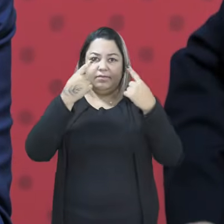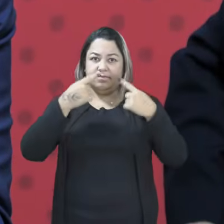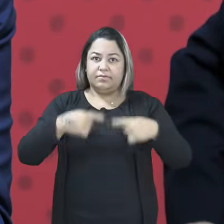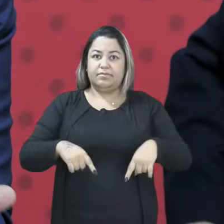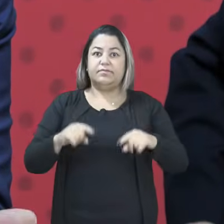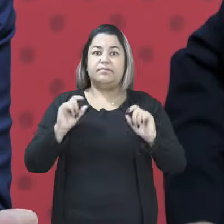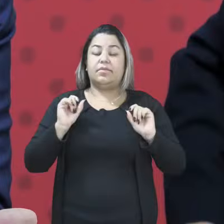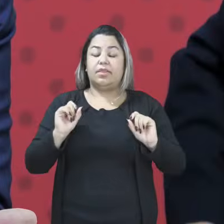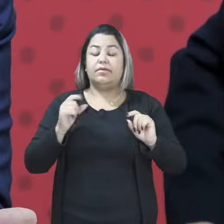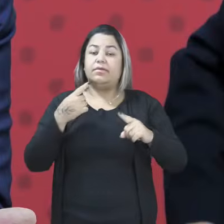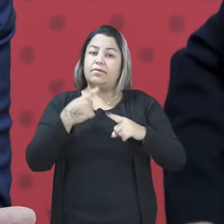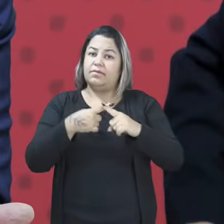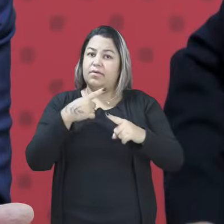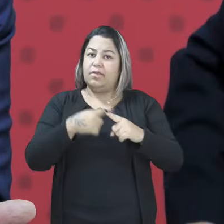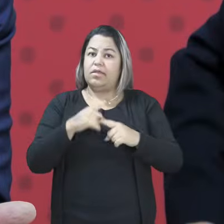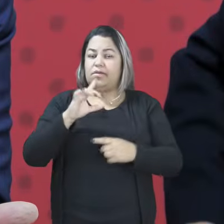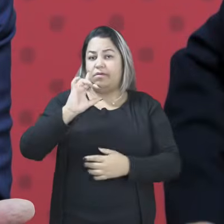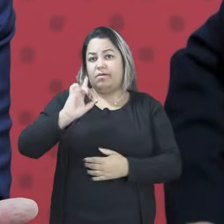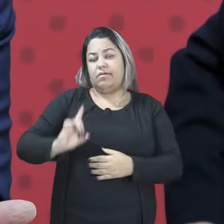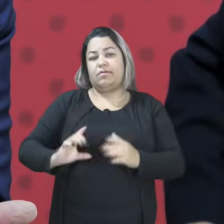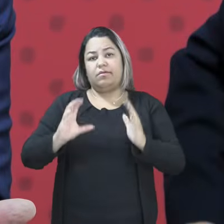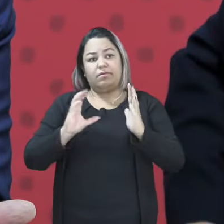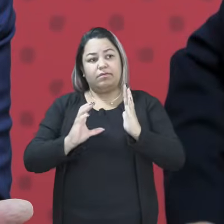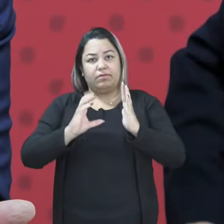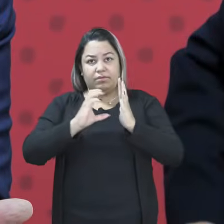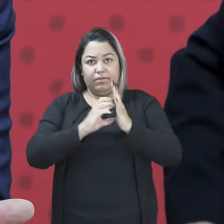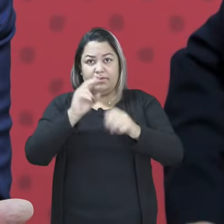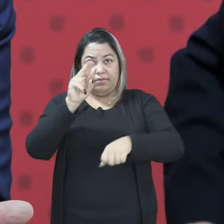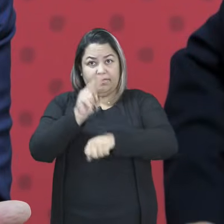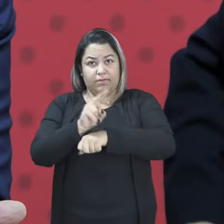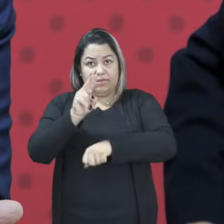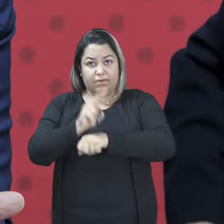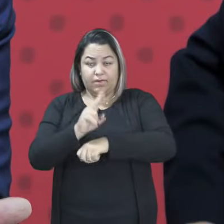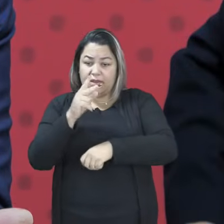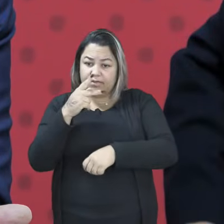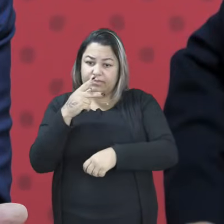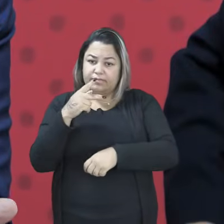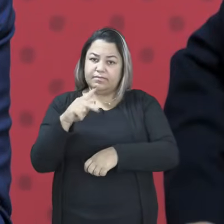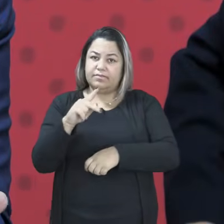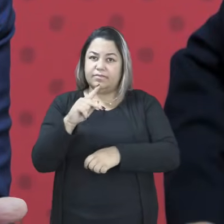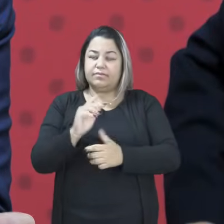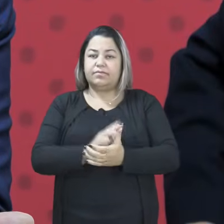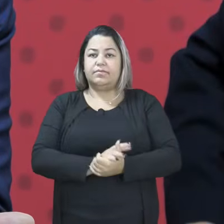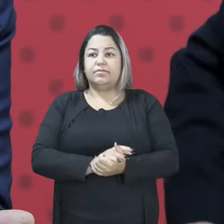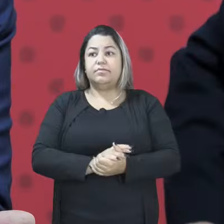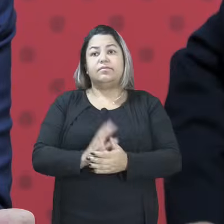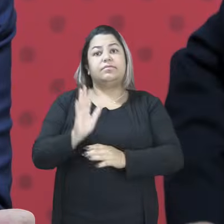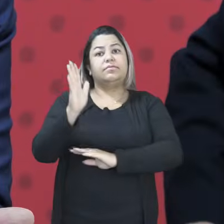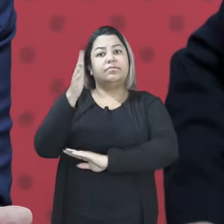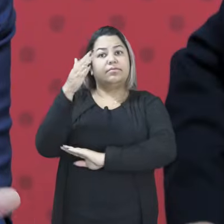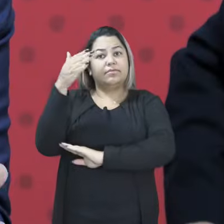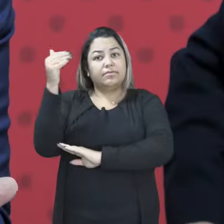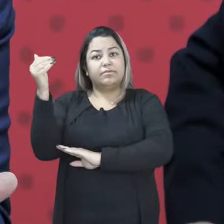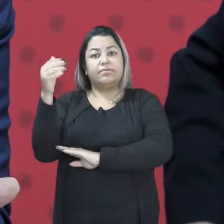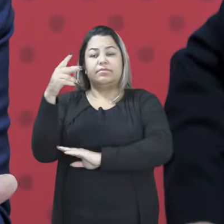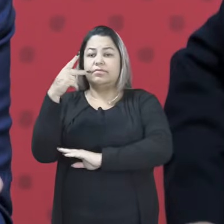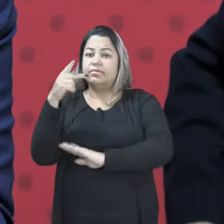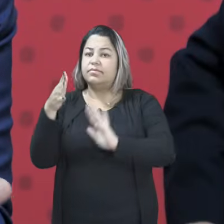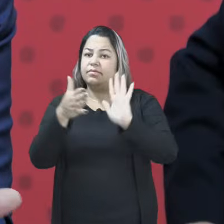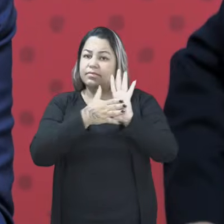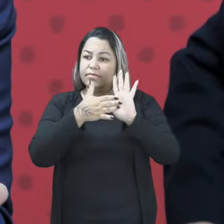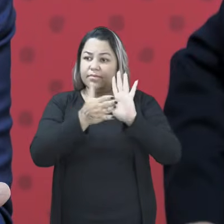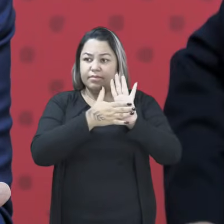é um direito dos partidos defenderem as suas bandeiras, defenderem as suas propostas. E isso não